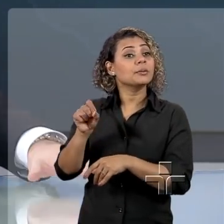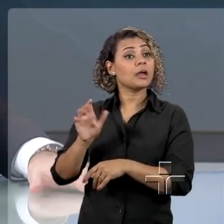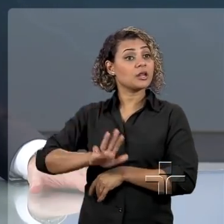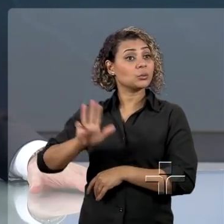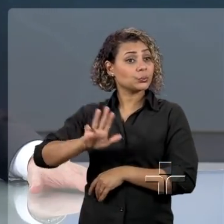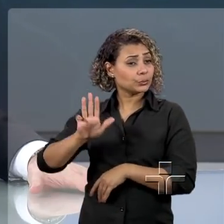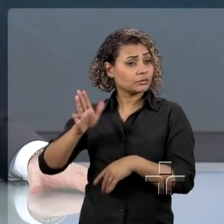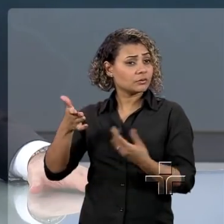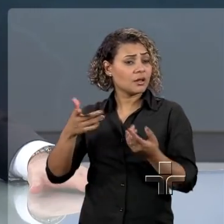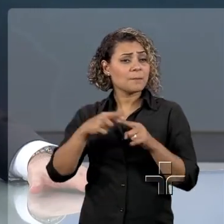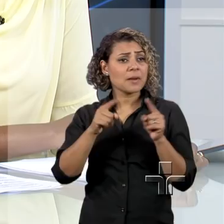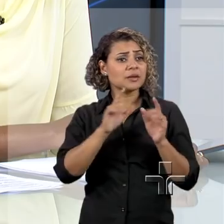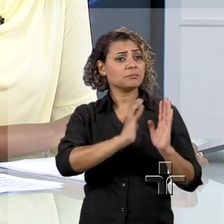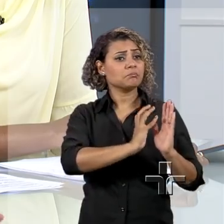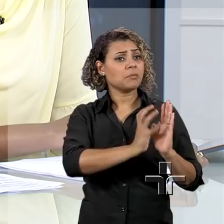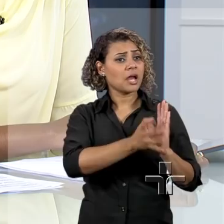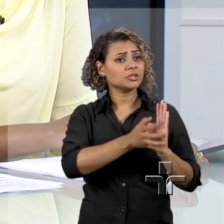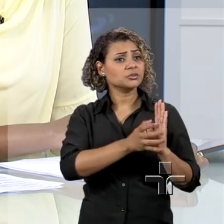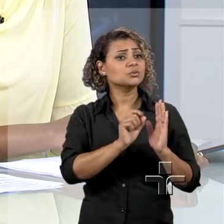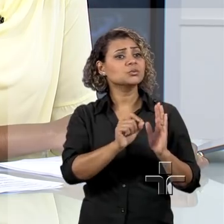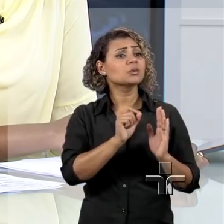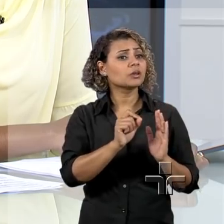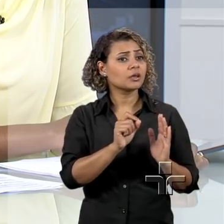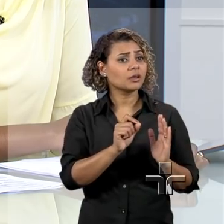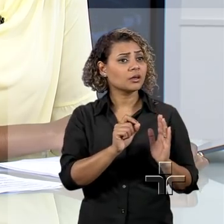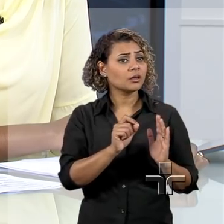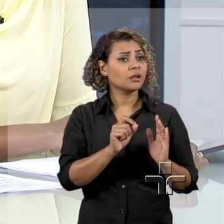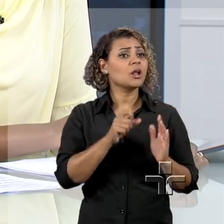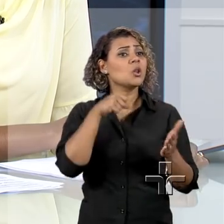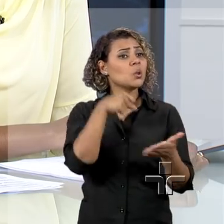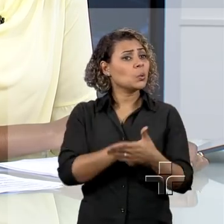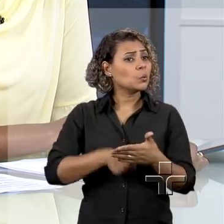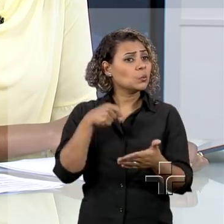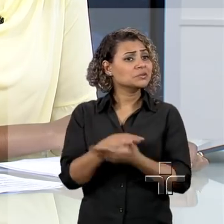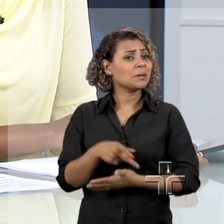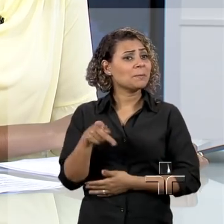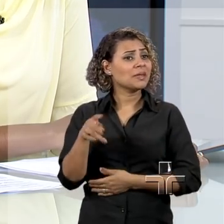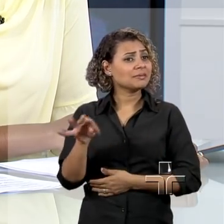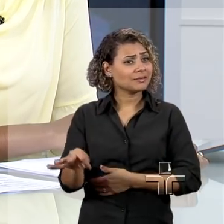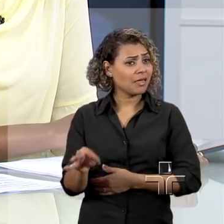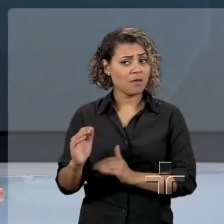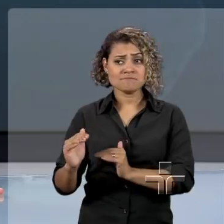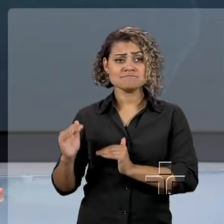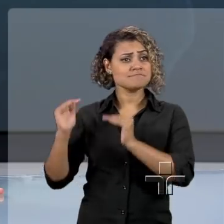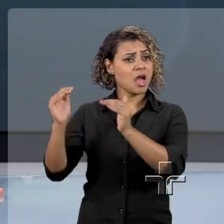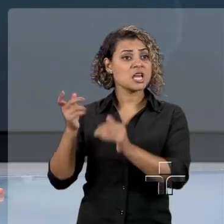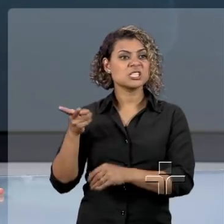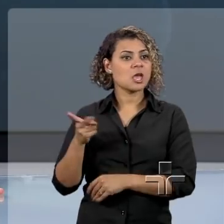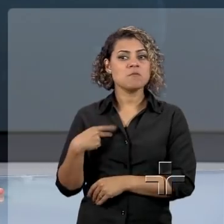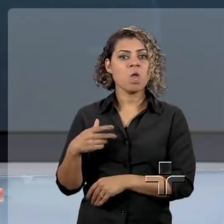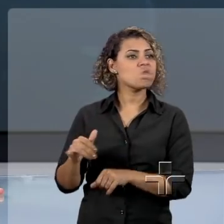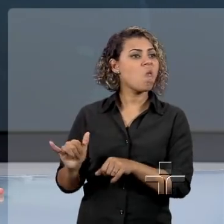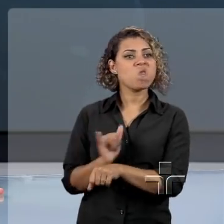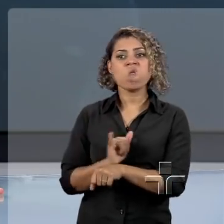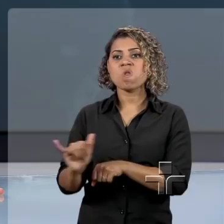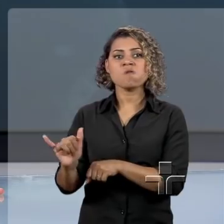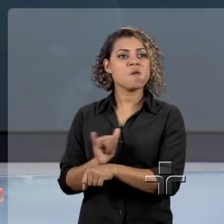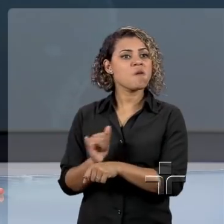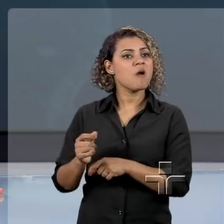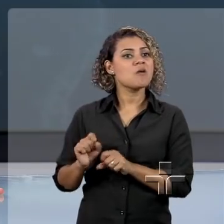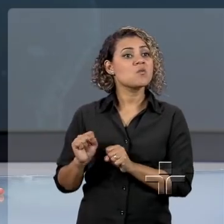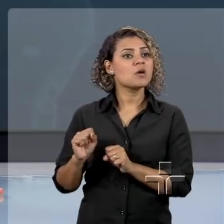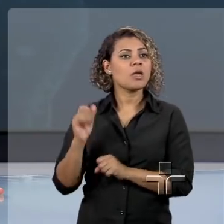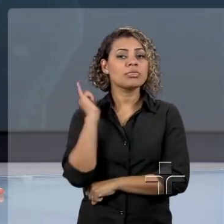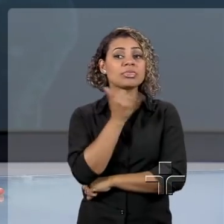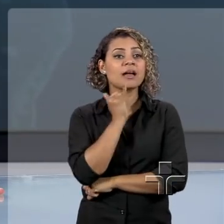cliente, o partido, os militantes e a alta cúpula do PT vai sempre construir essa narrativa. E a